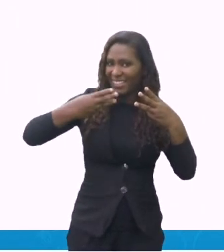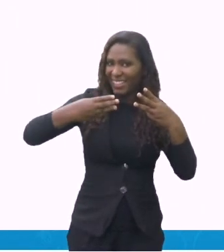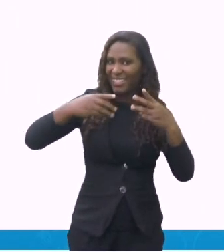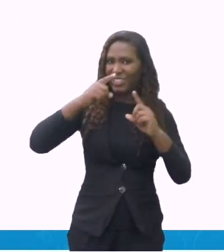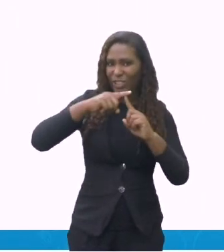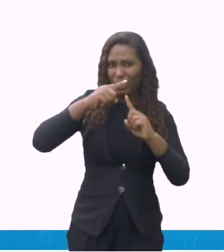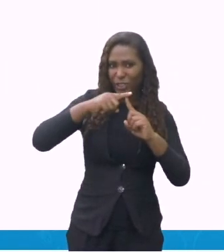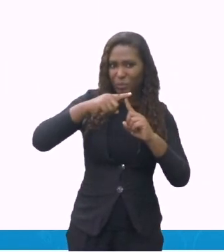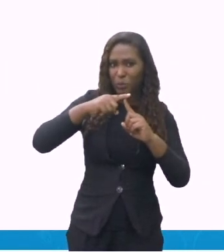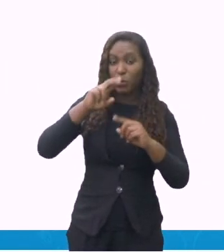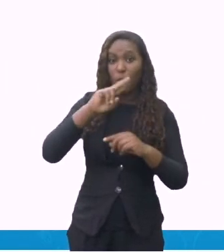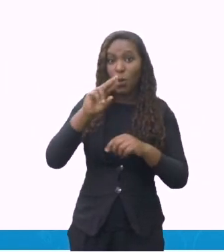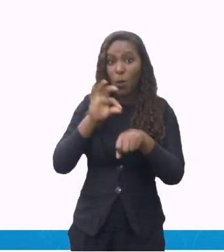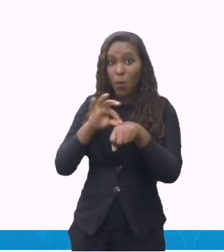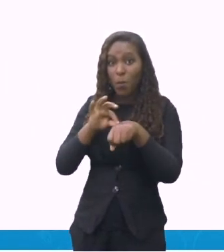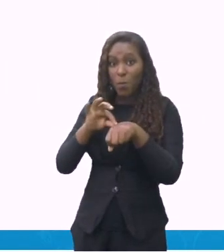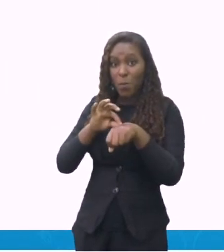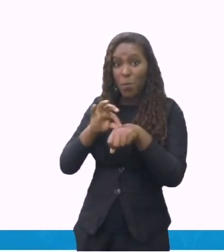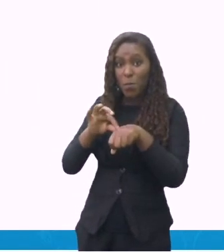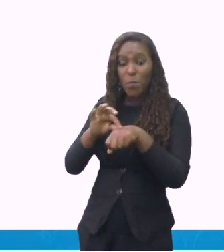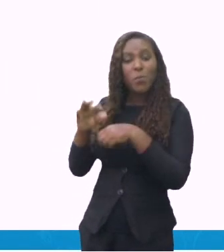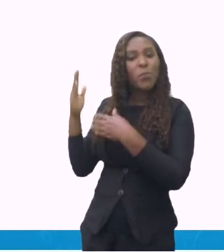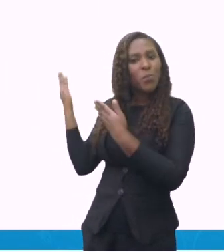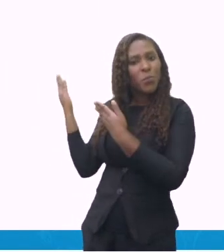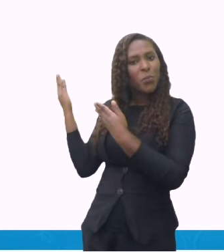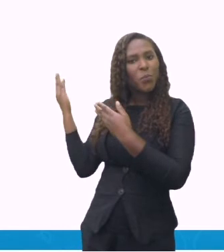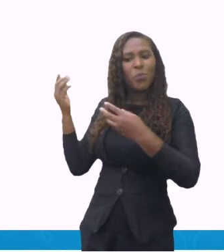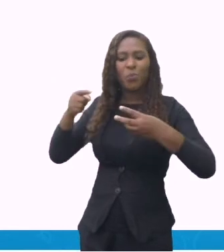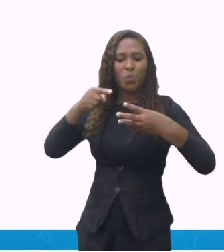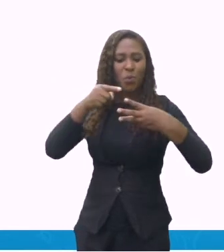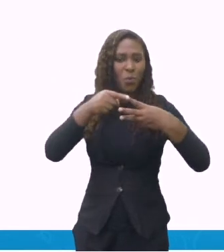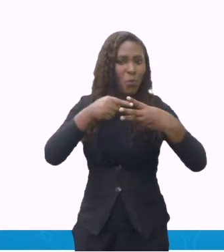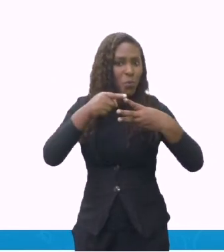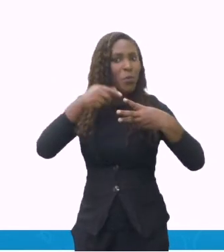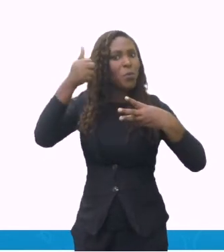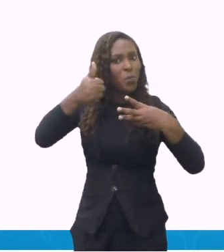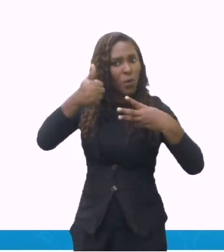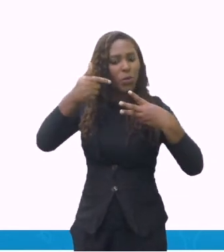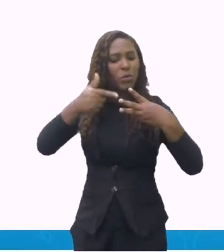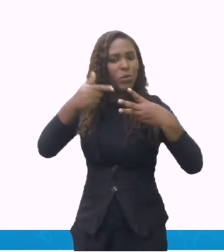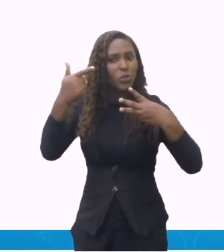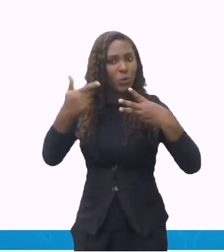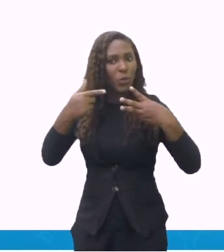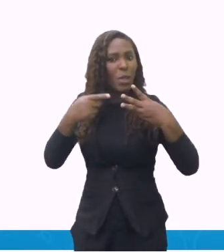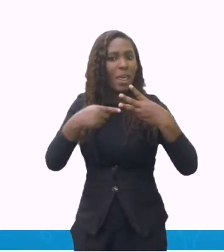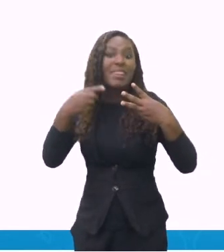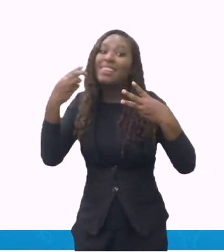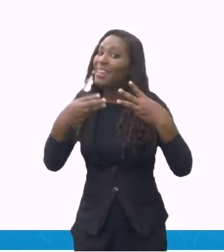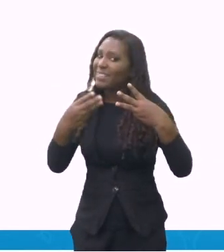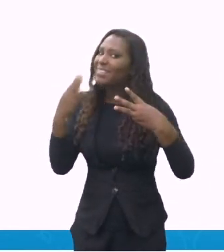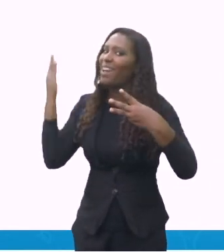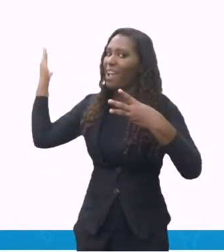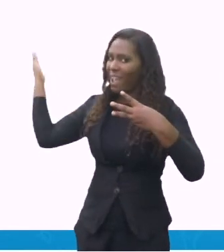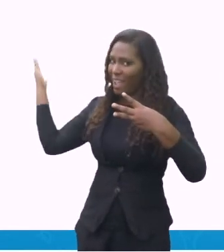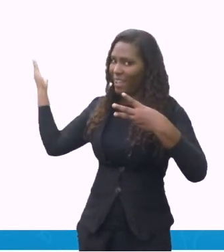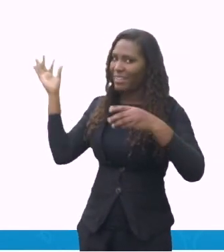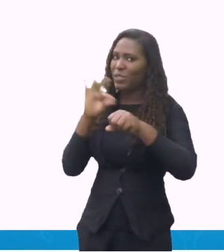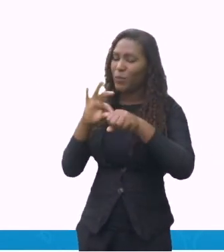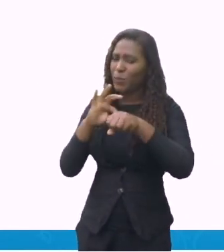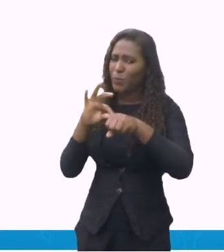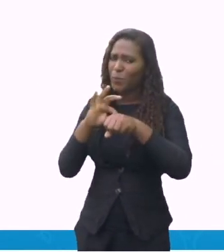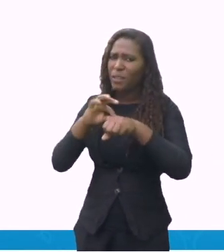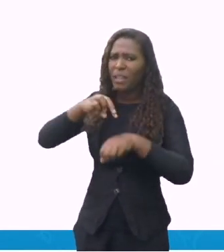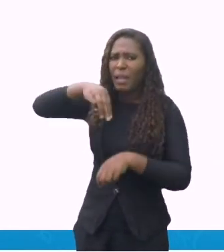metamórfica, tá certo? Então, magmática, sedimentar, metamórfica. Essa palavra